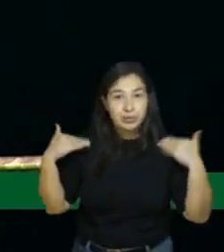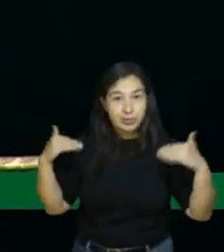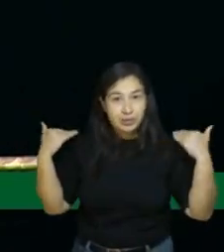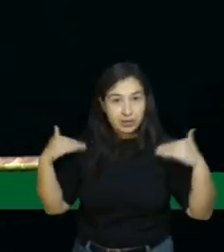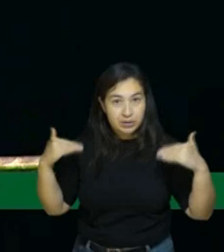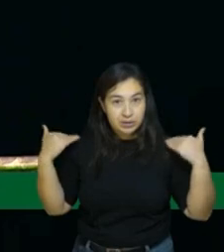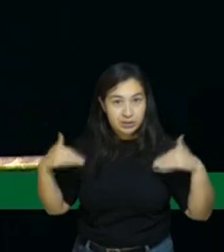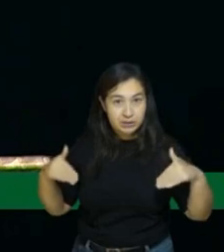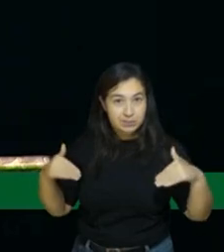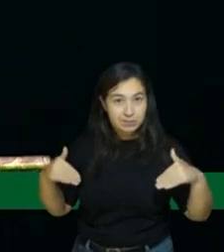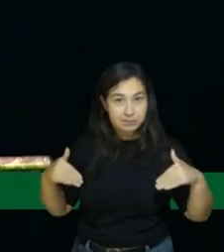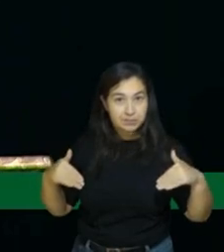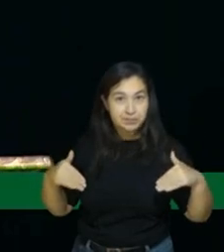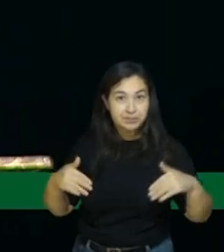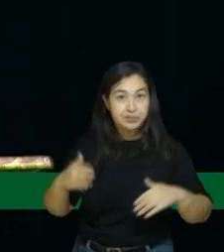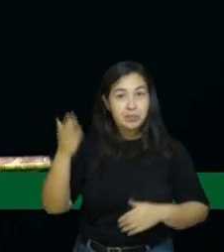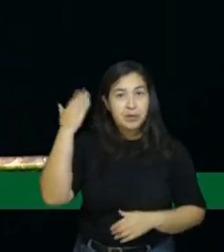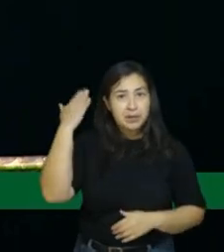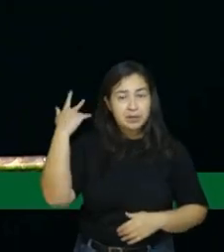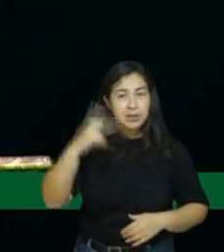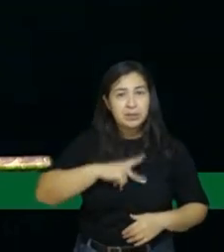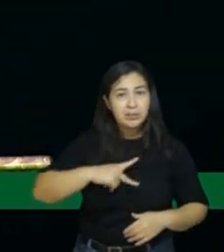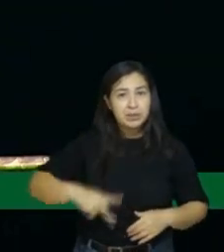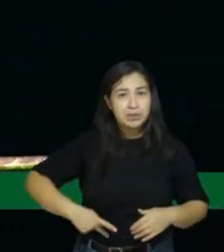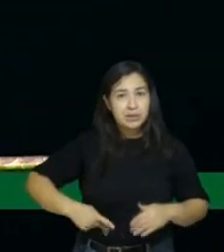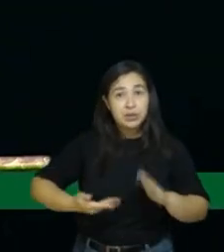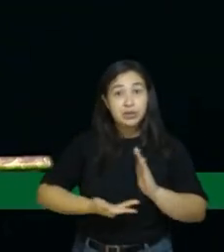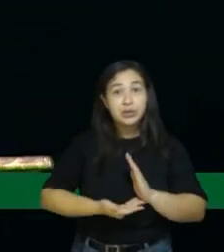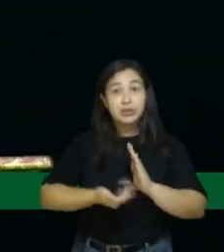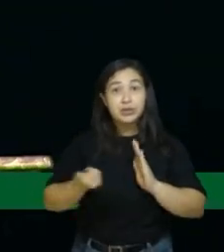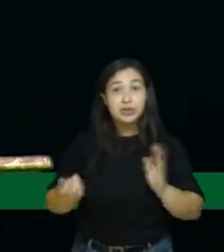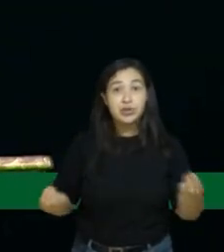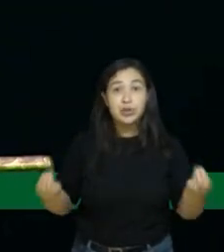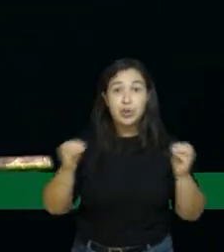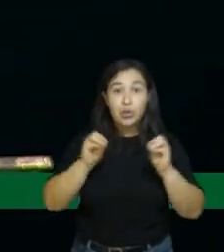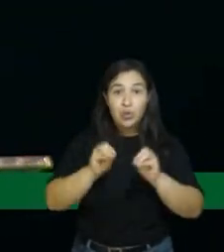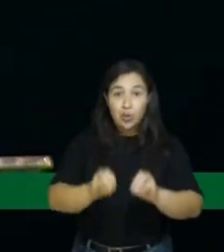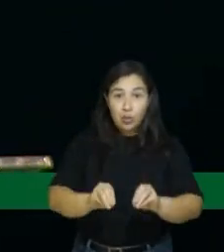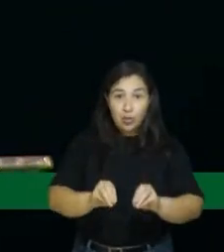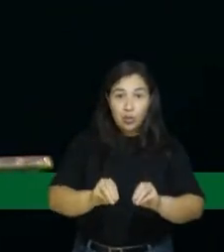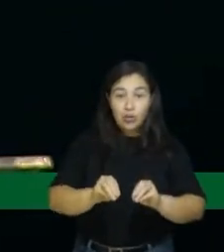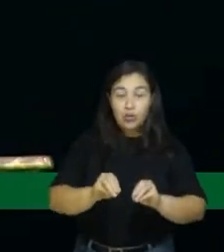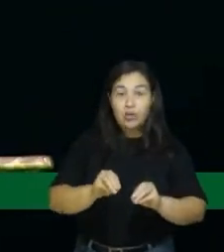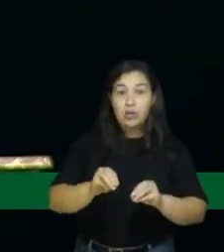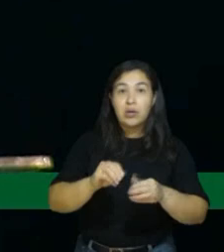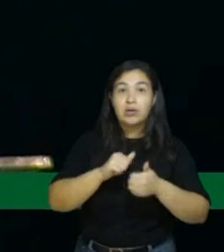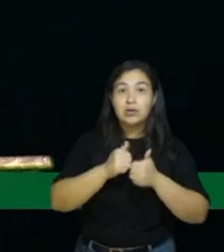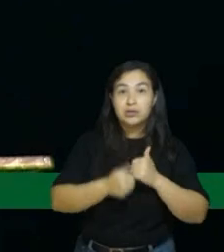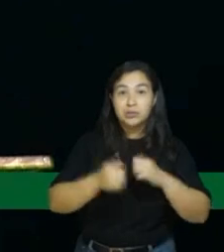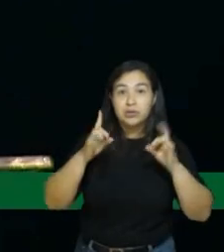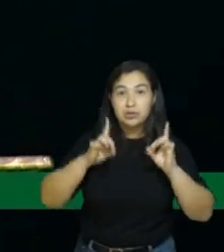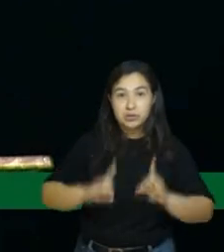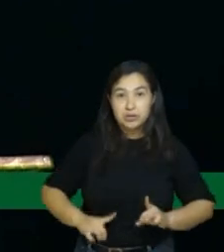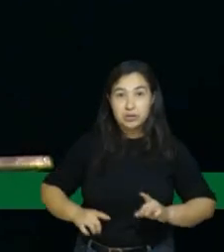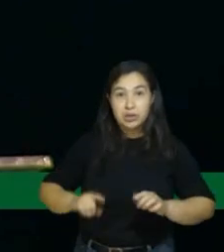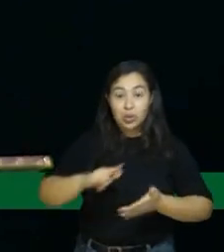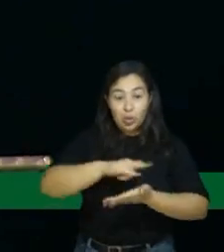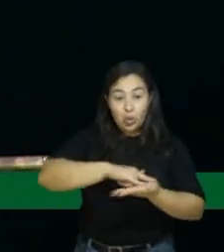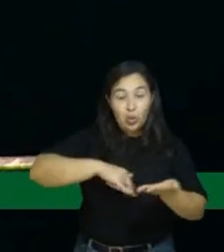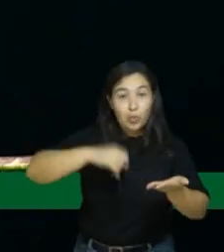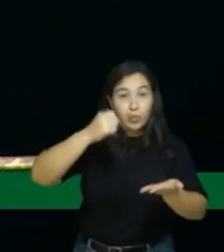época do presidente Kelvin nós retiramos da lesc incluímos o paradesporto um documento formado pela equipe de Santa